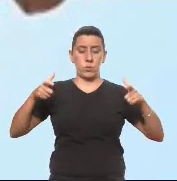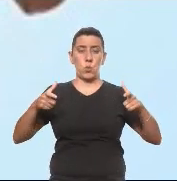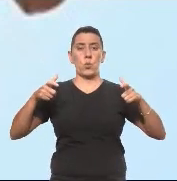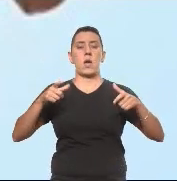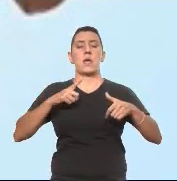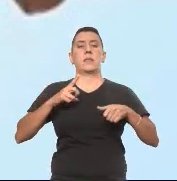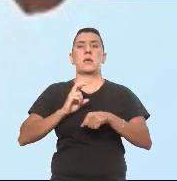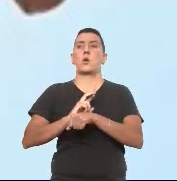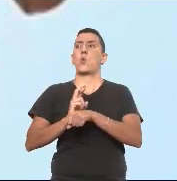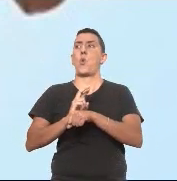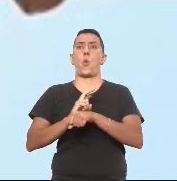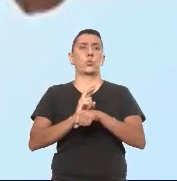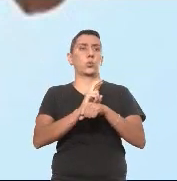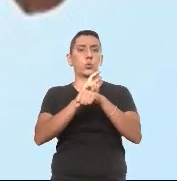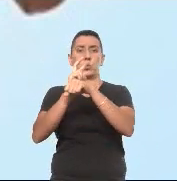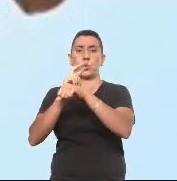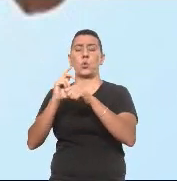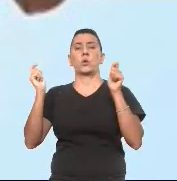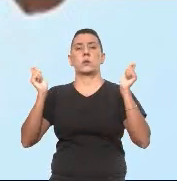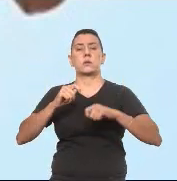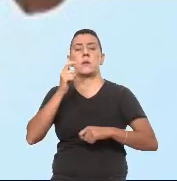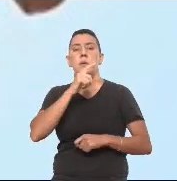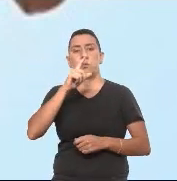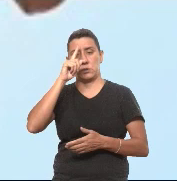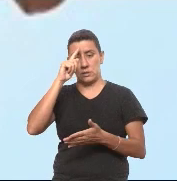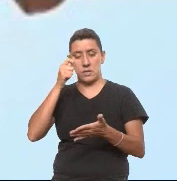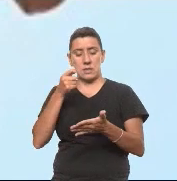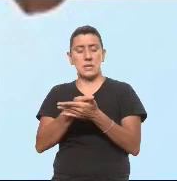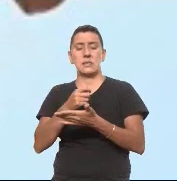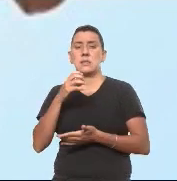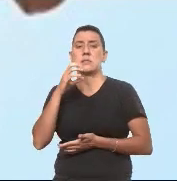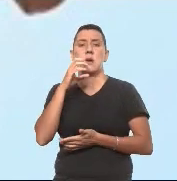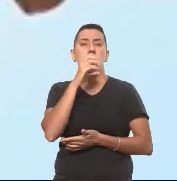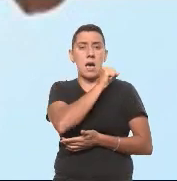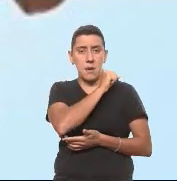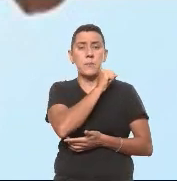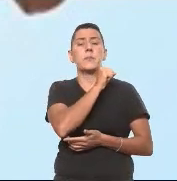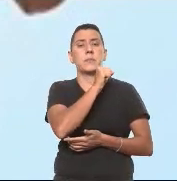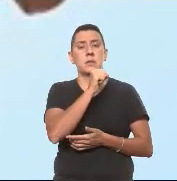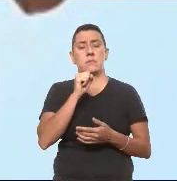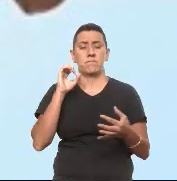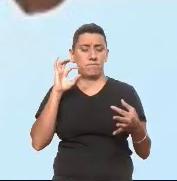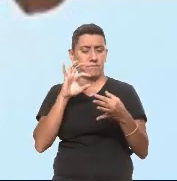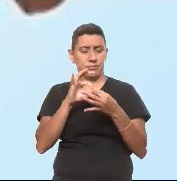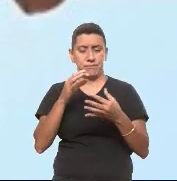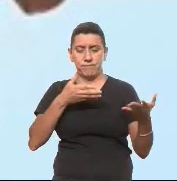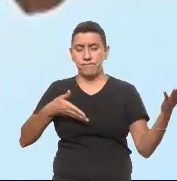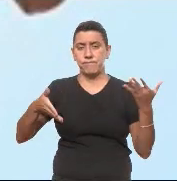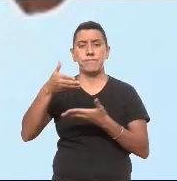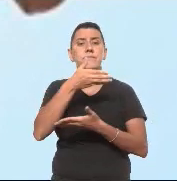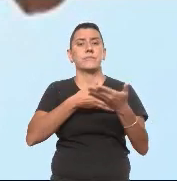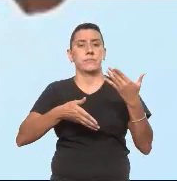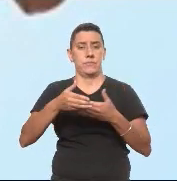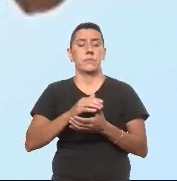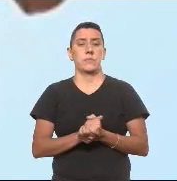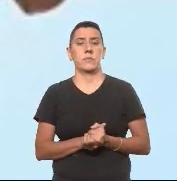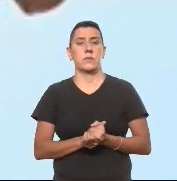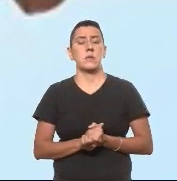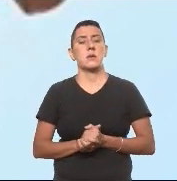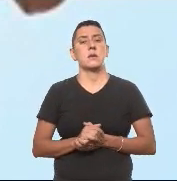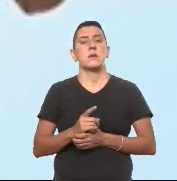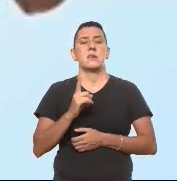do distrito Onde eu consigo tomar as decisões de maneira rápida de uma maneira integrada eu gosto de